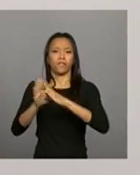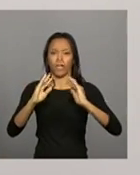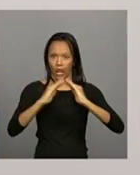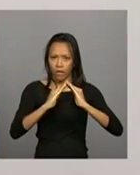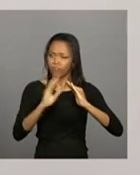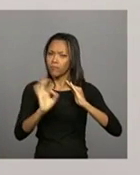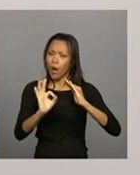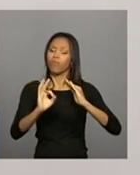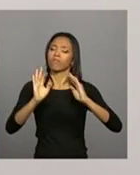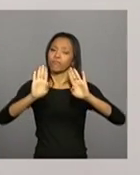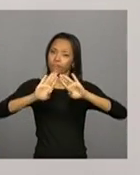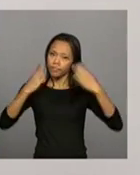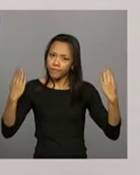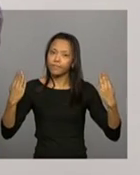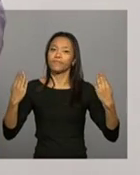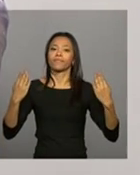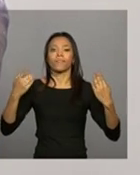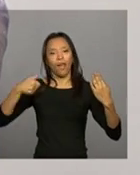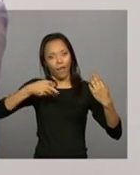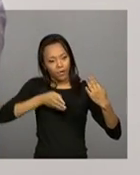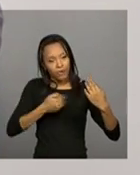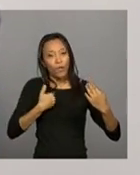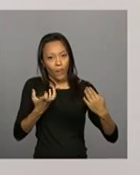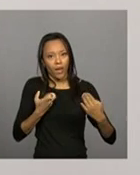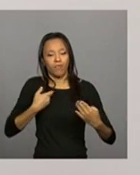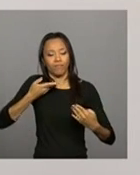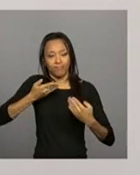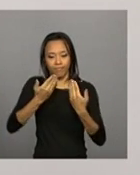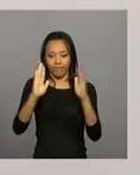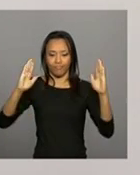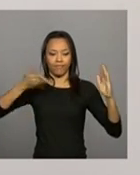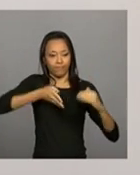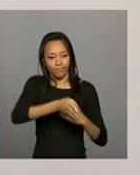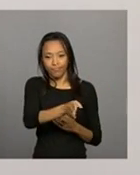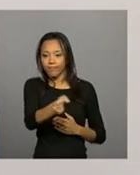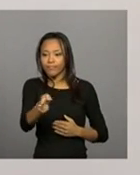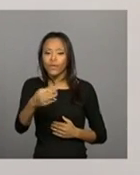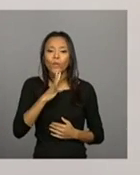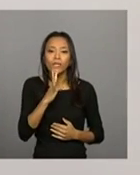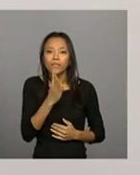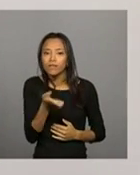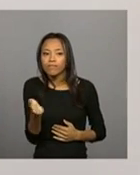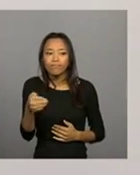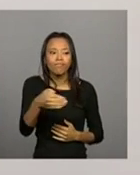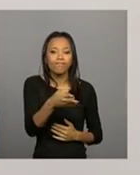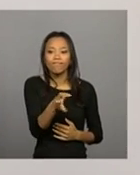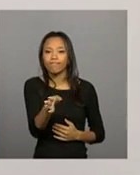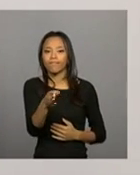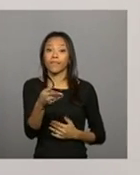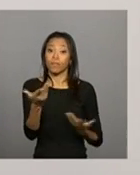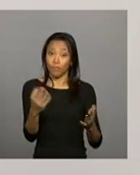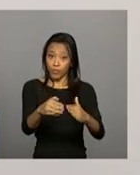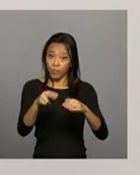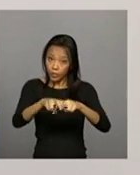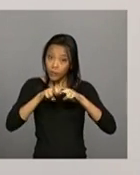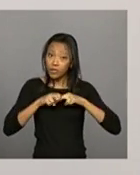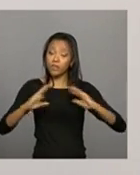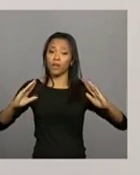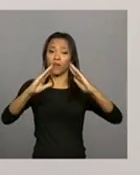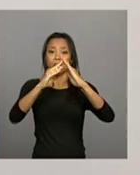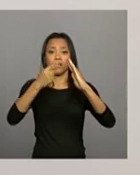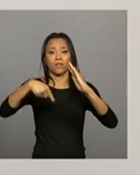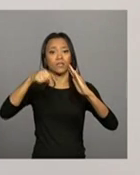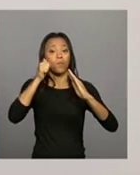funcionando. Então, hoje, logo após esse ato, a Casa da Mulher Brasileira